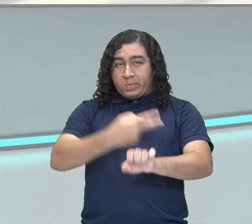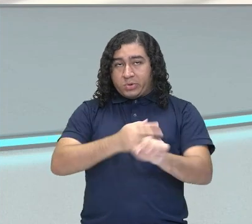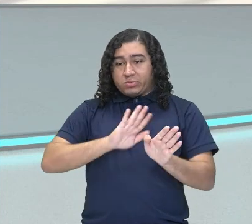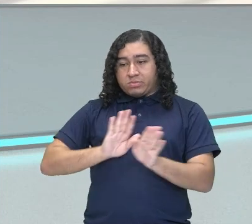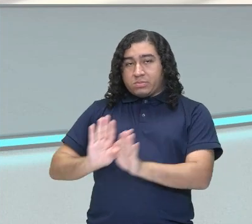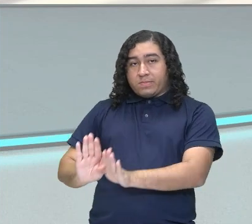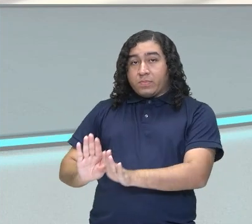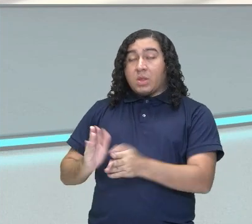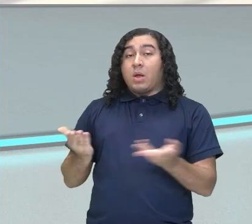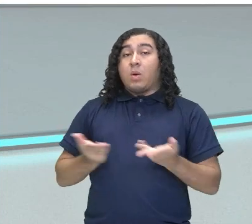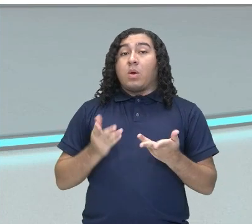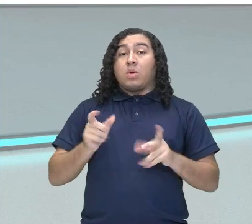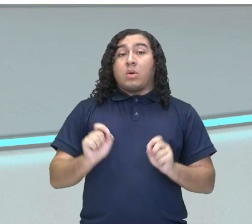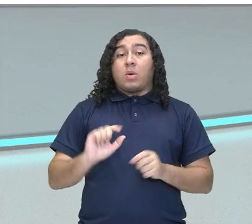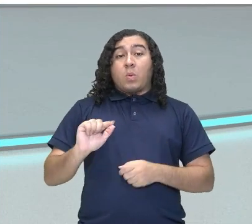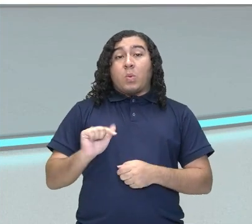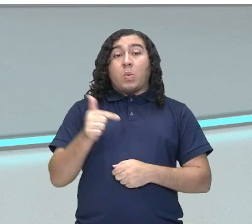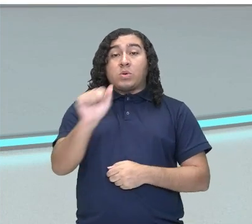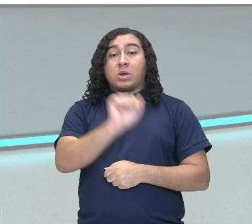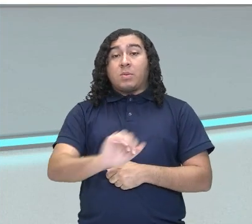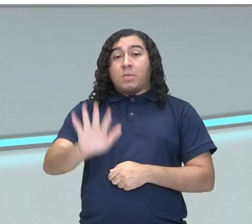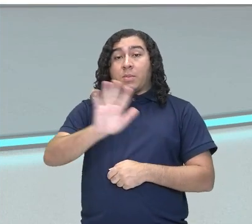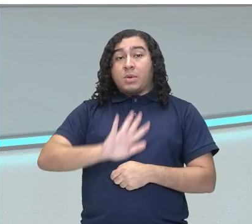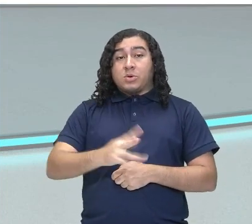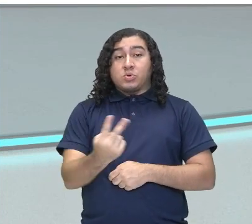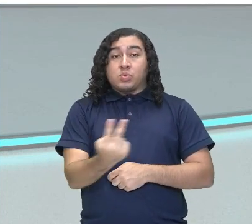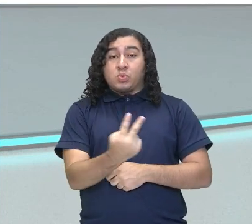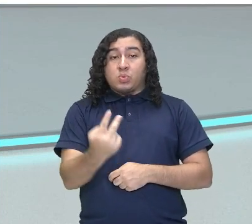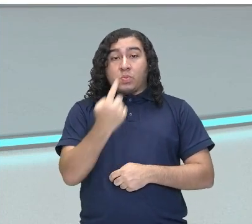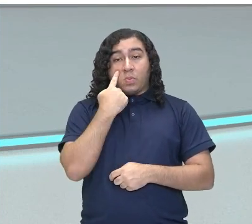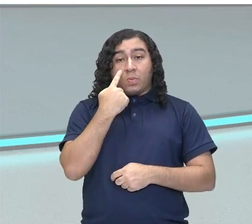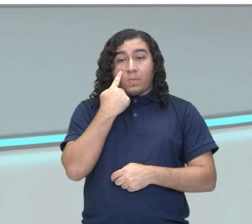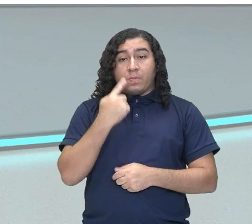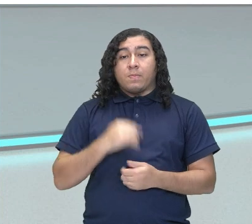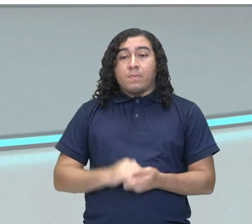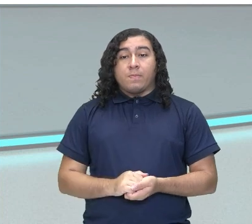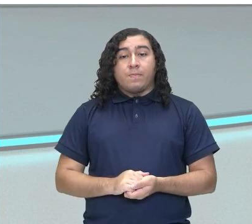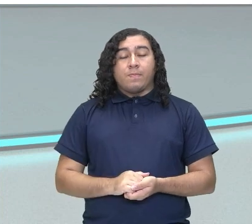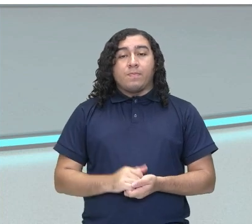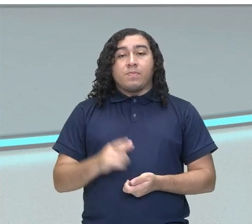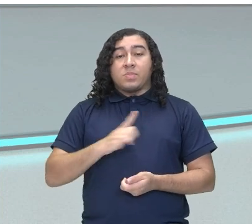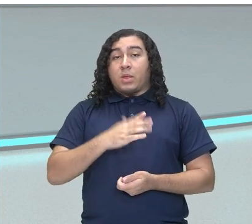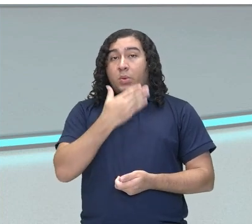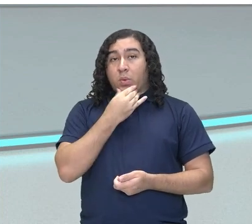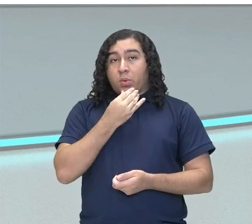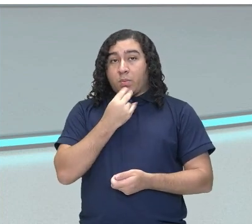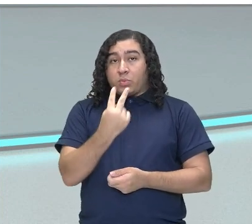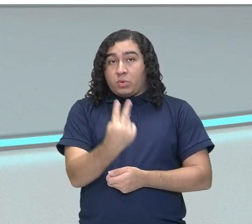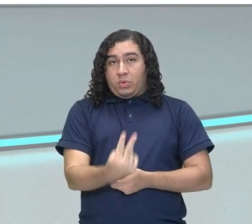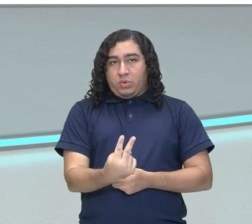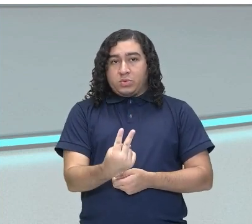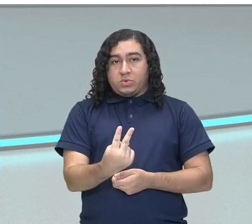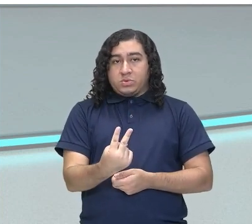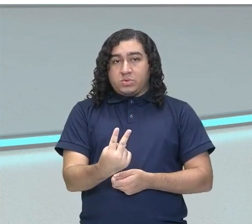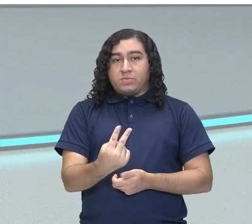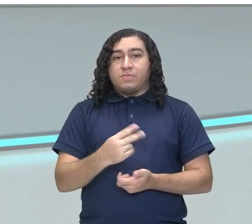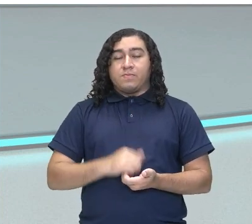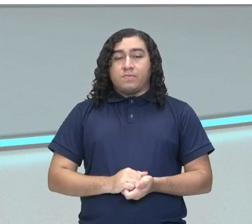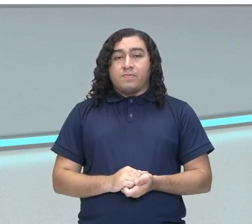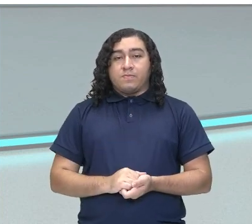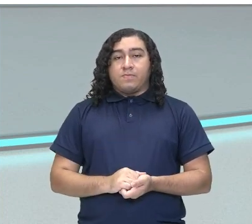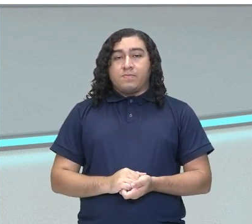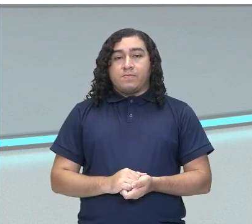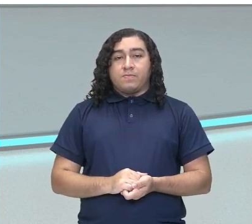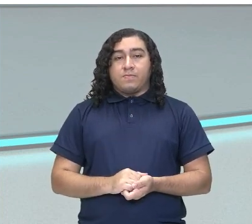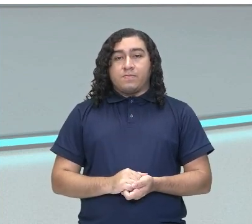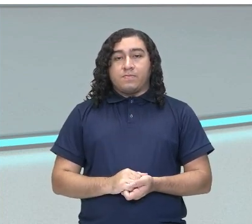Agora, olha só essas próximas duas imagens. Eu tenho aqui dois homens, né? Nós temos aqui,